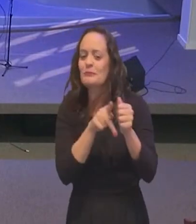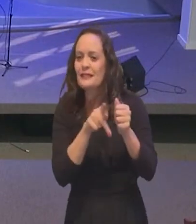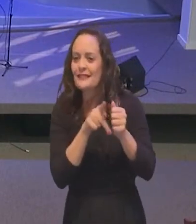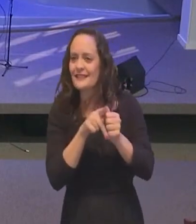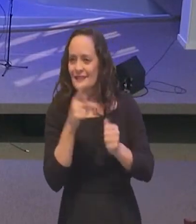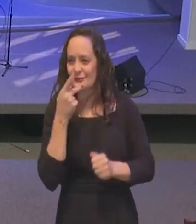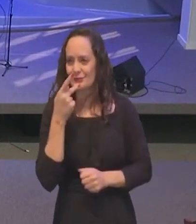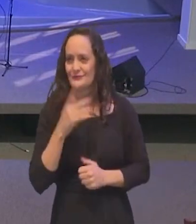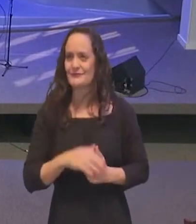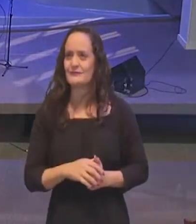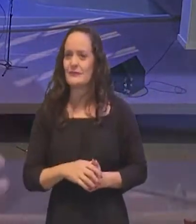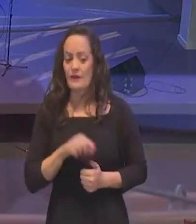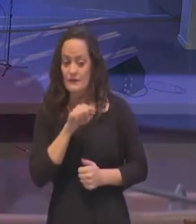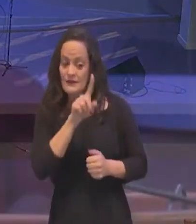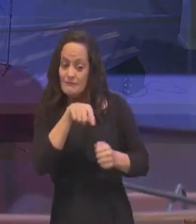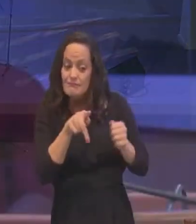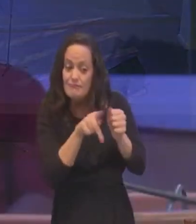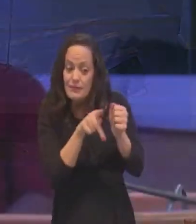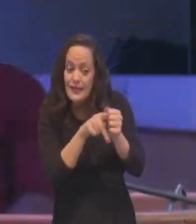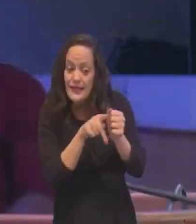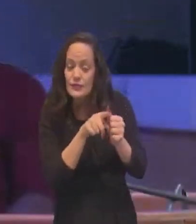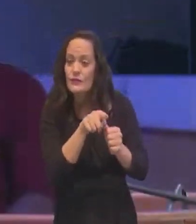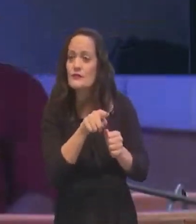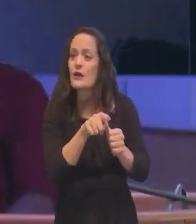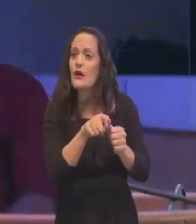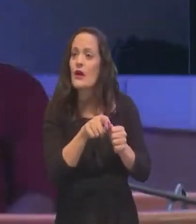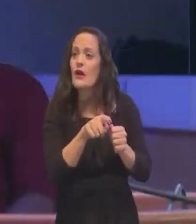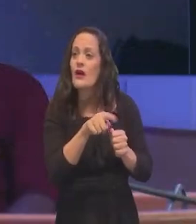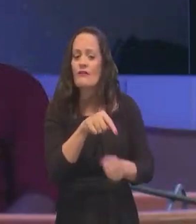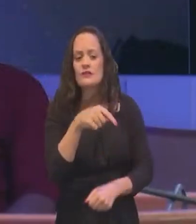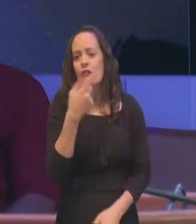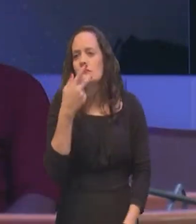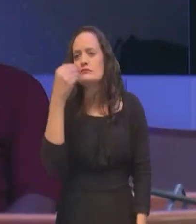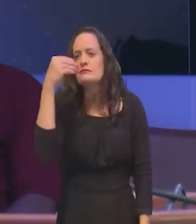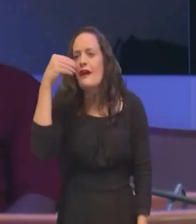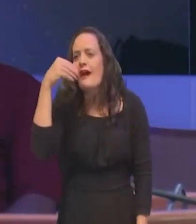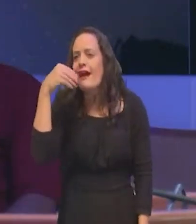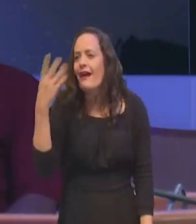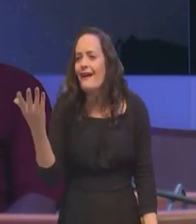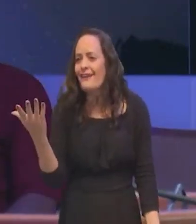nossa reunião. Tu és Pedro, tu és um pequeno fragmento.